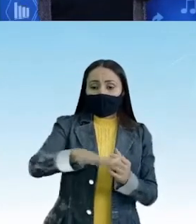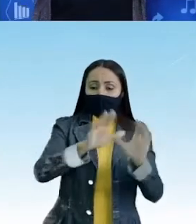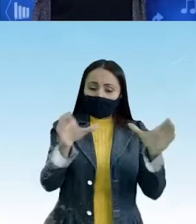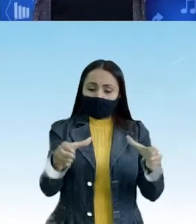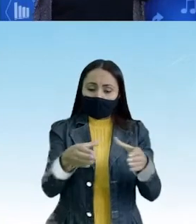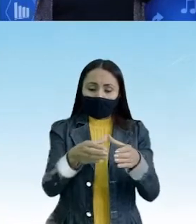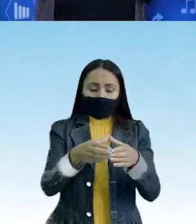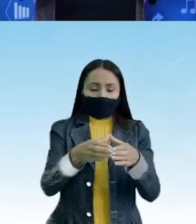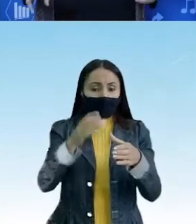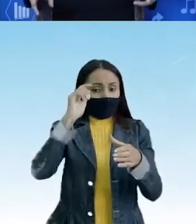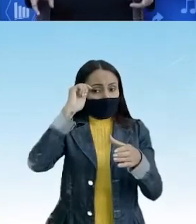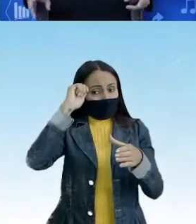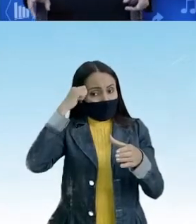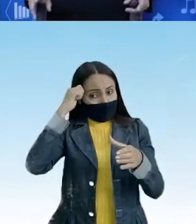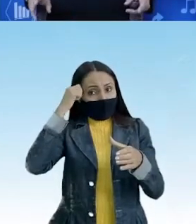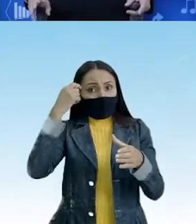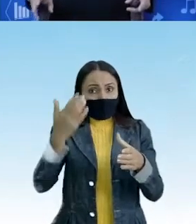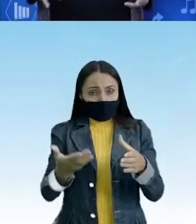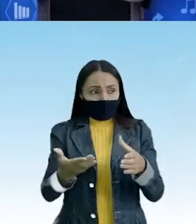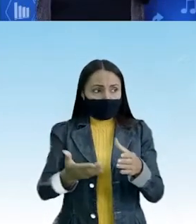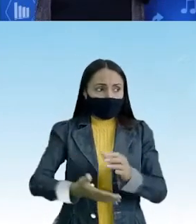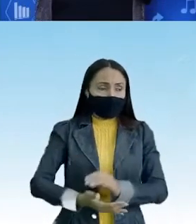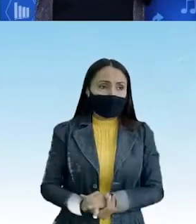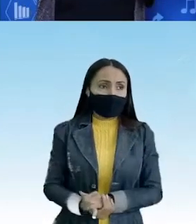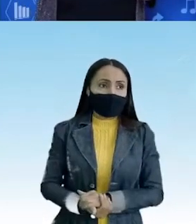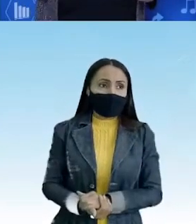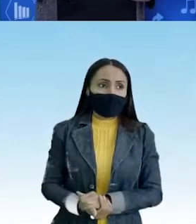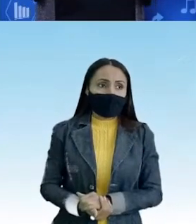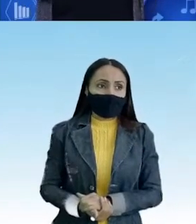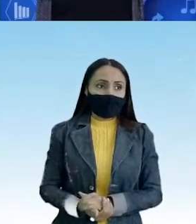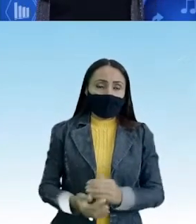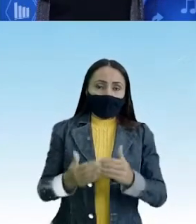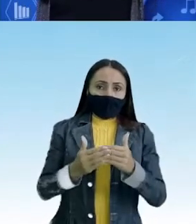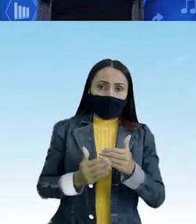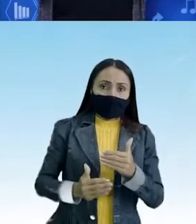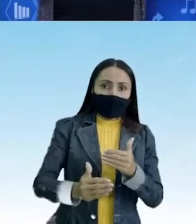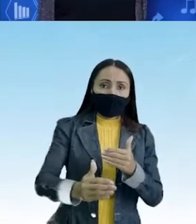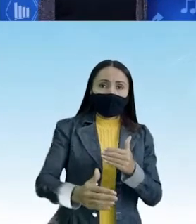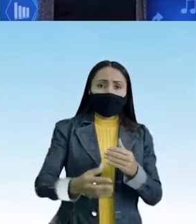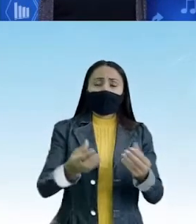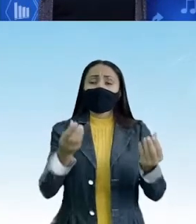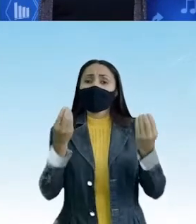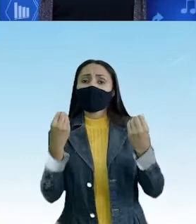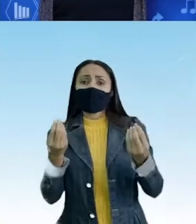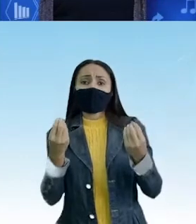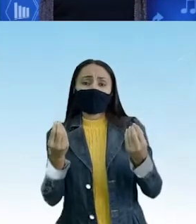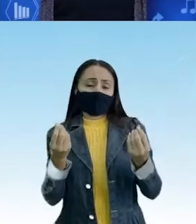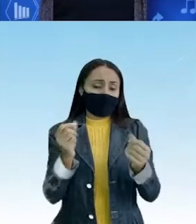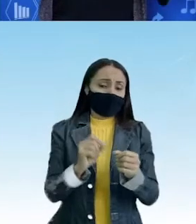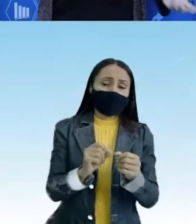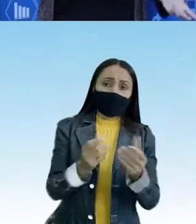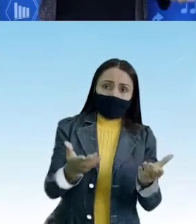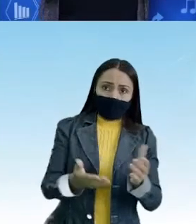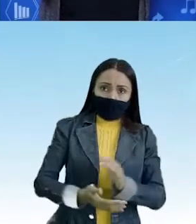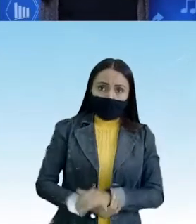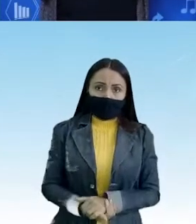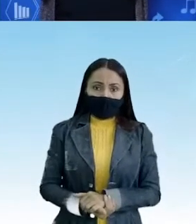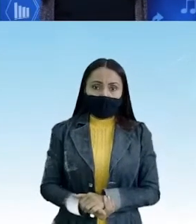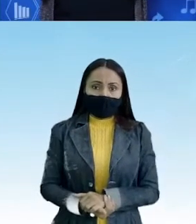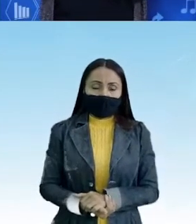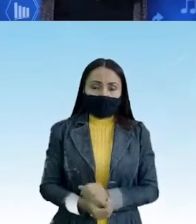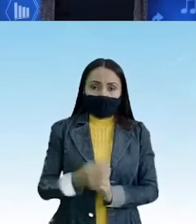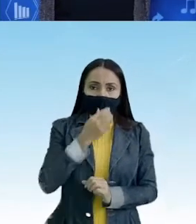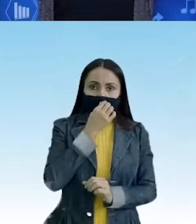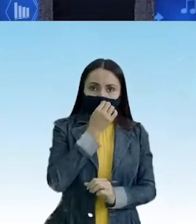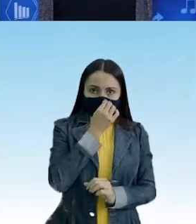não, com a etnia negra, tá? Começou a partir daí. O que nós vamos fazer? Eu saí da